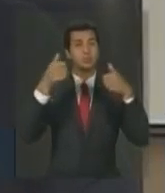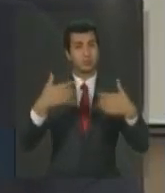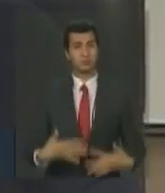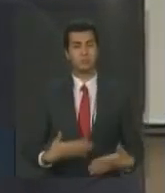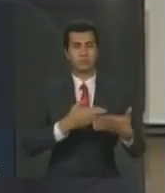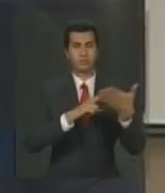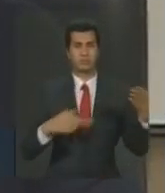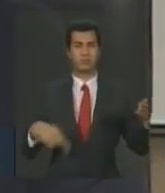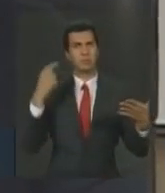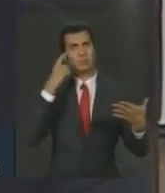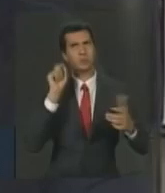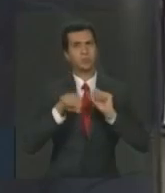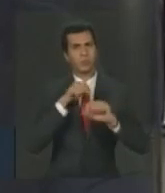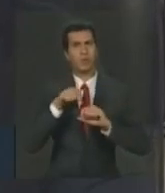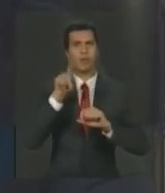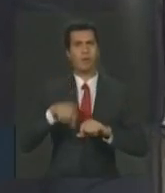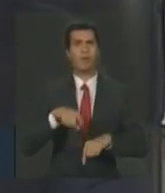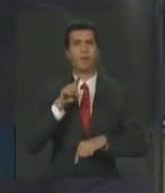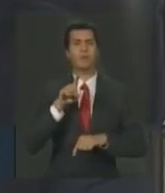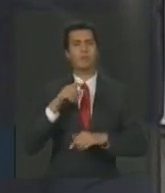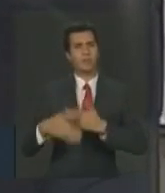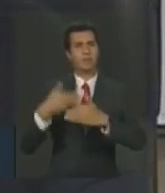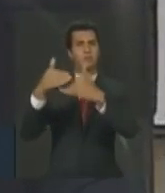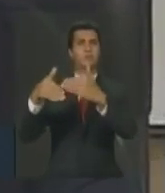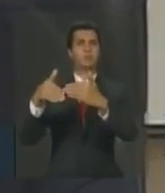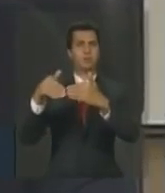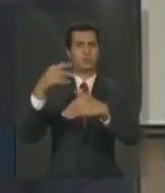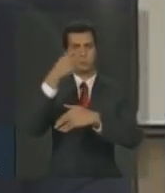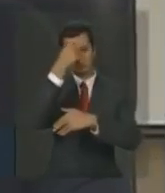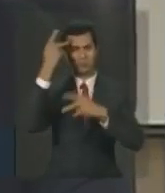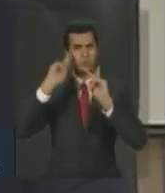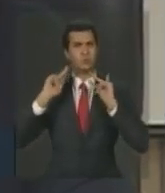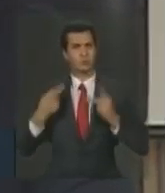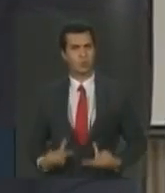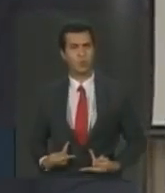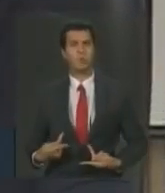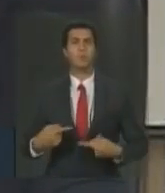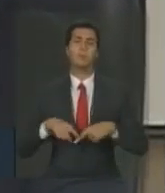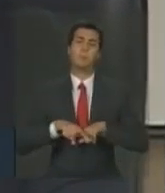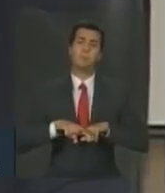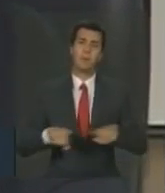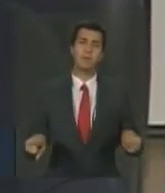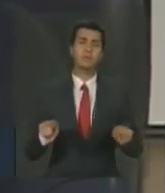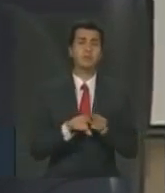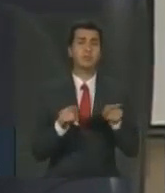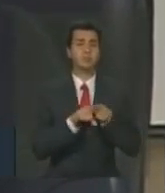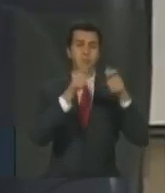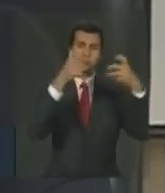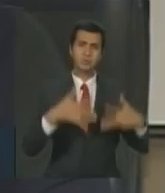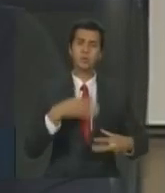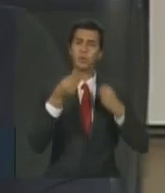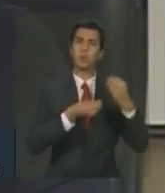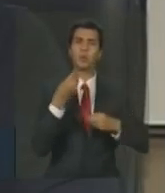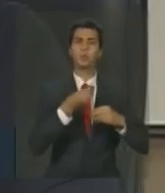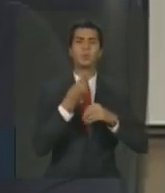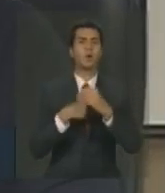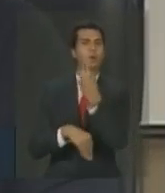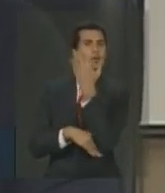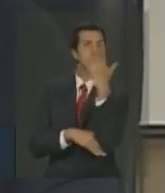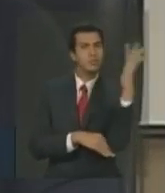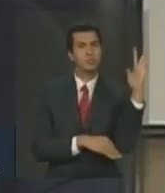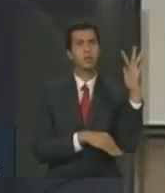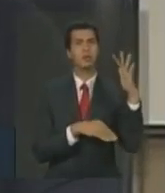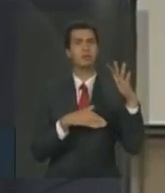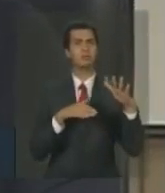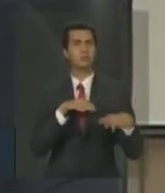só desenvolvimento humano, mas equidade e sustentabilidade ambiental. Essa é uma das grandes preocupações e os grandes